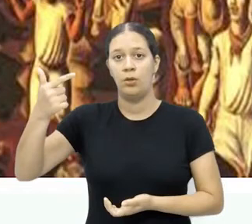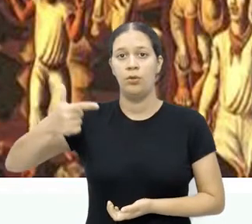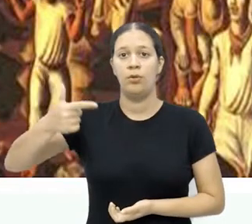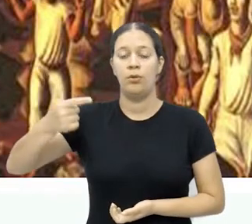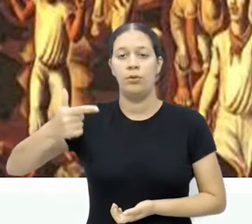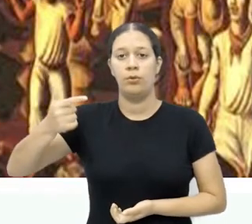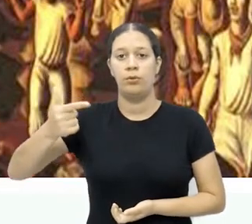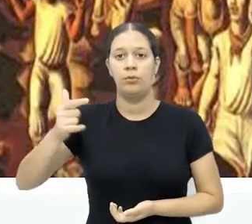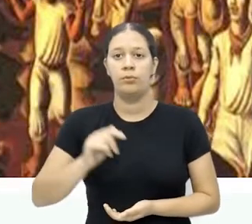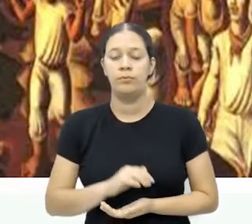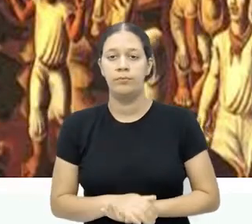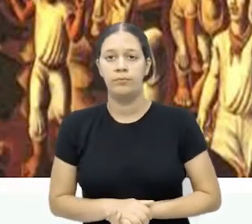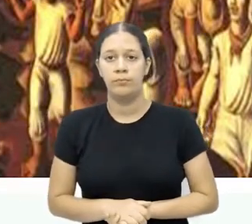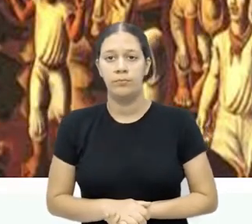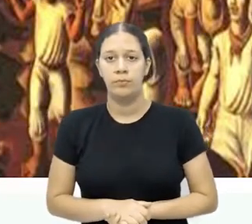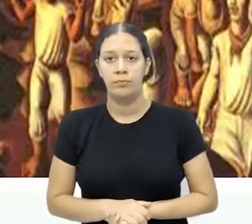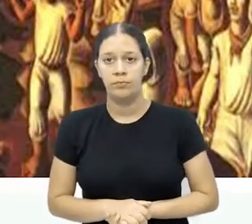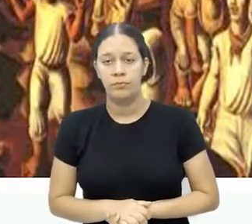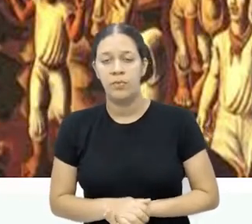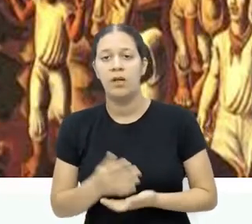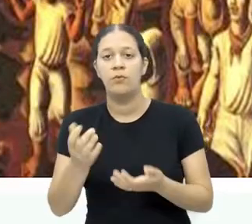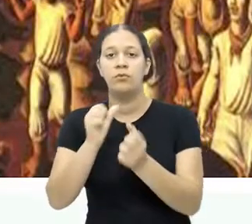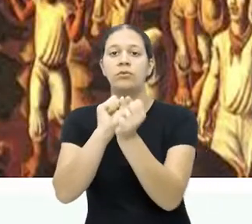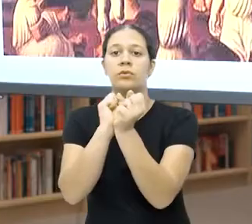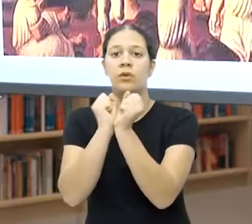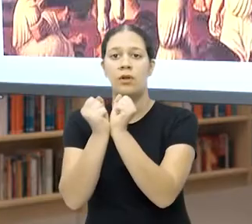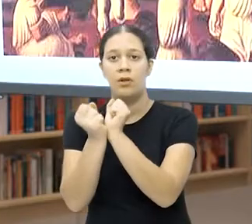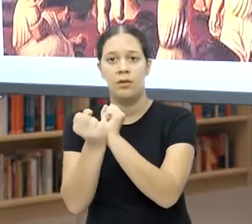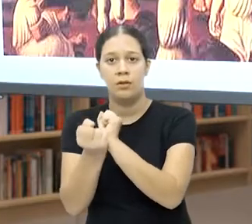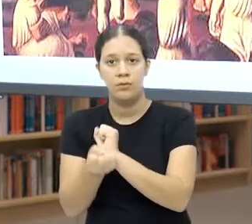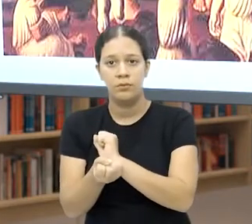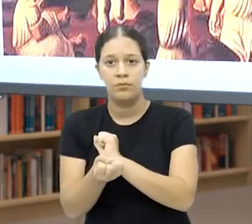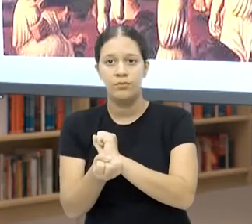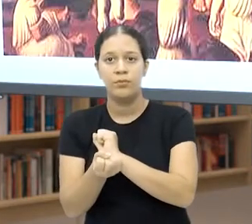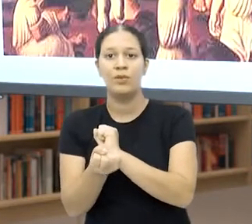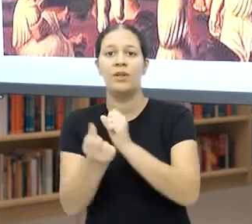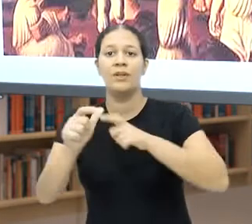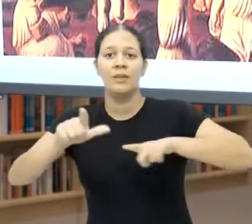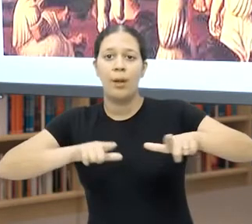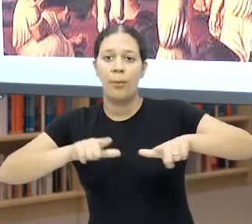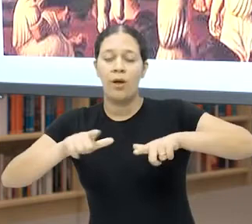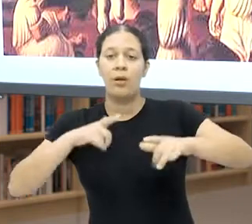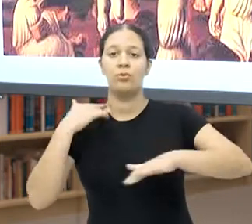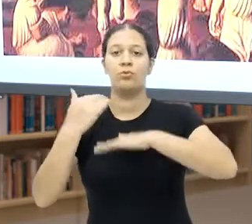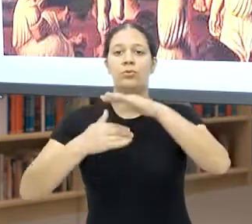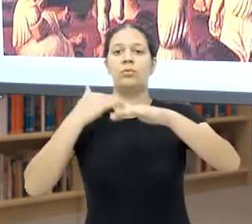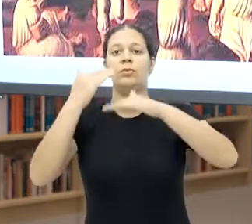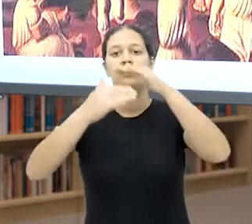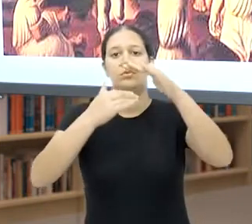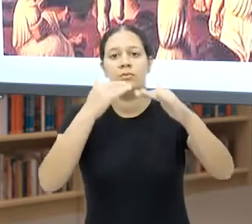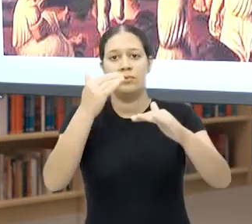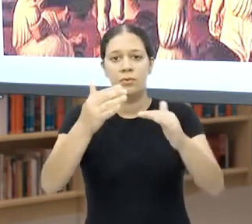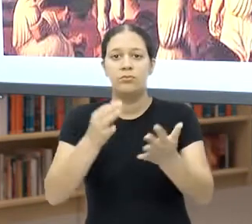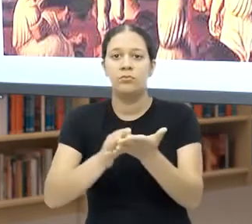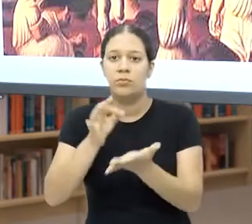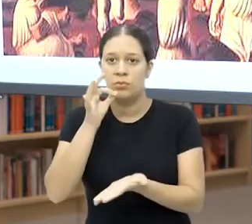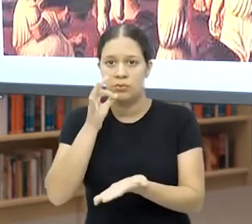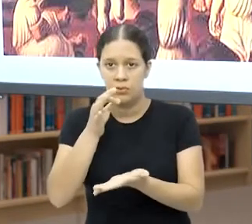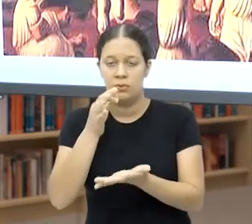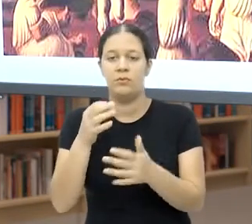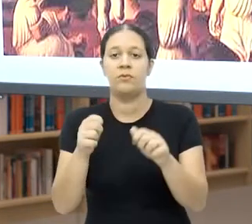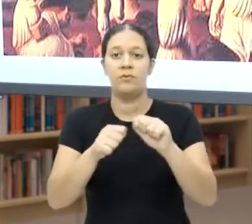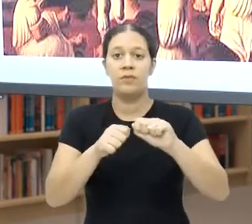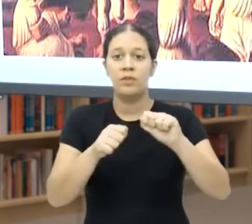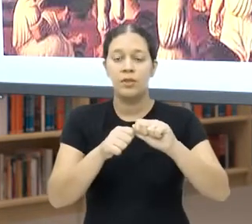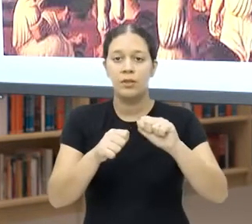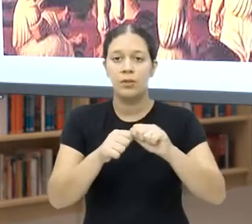imagem, a questão dos escravos trabalhando no processo de escoamento do café, da